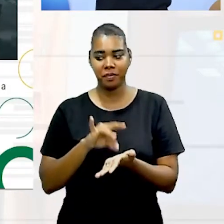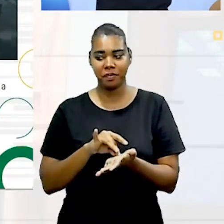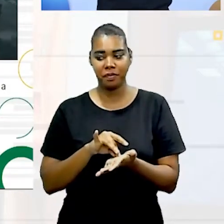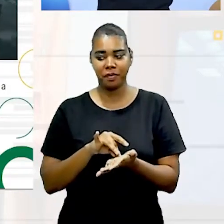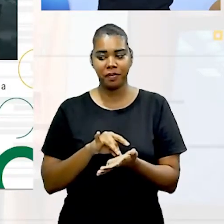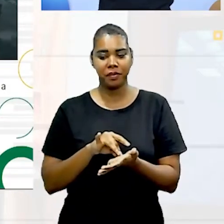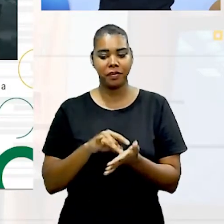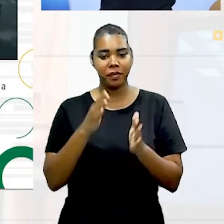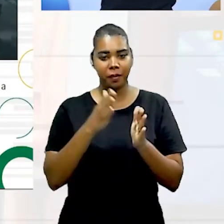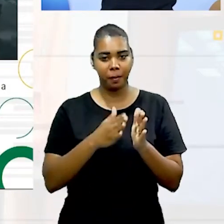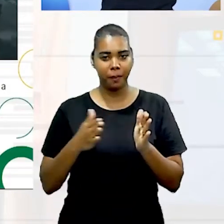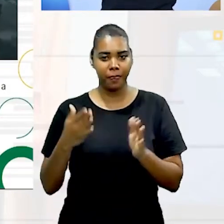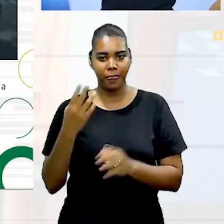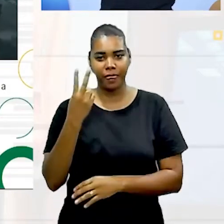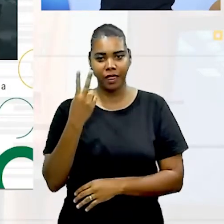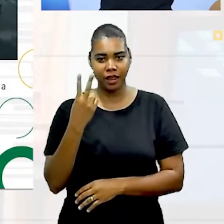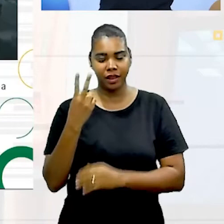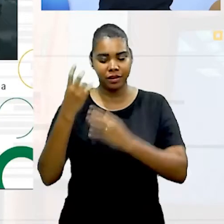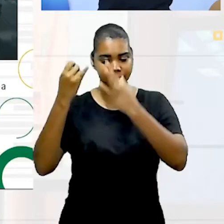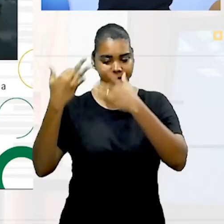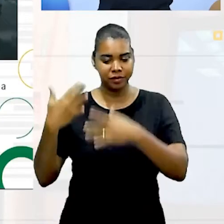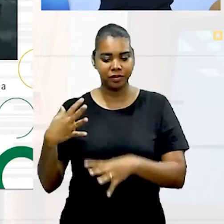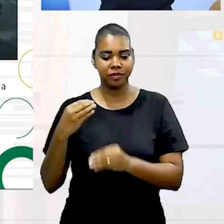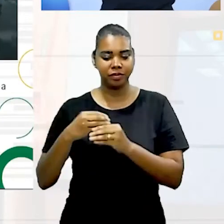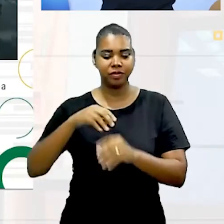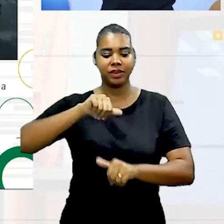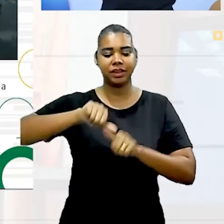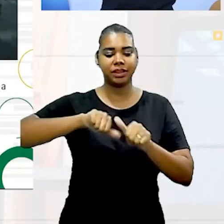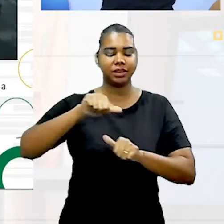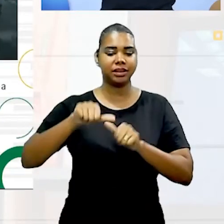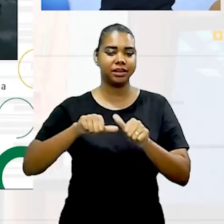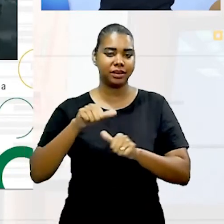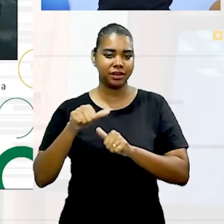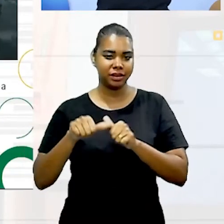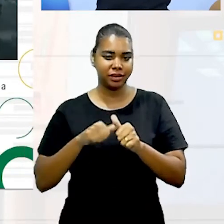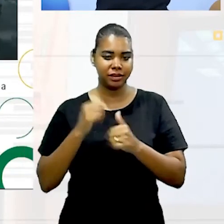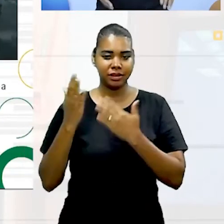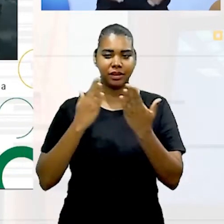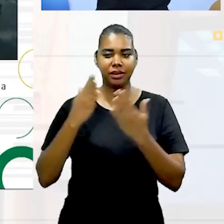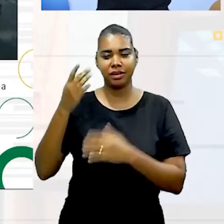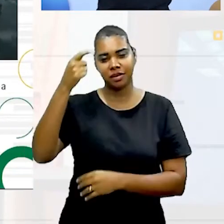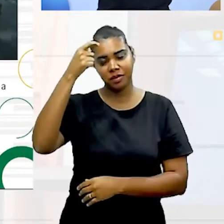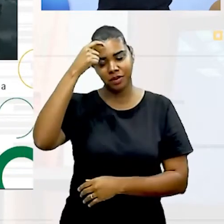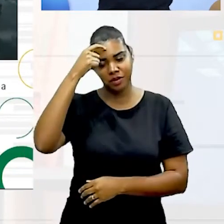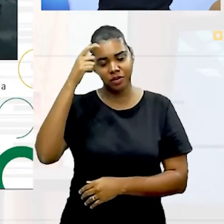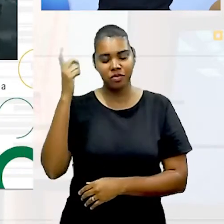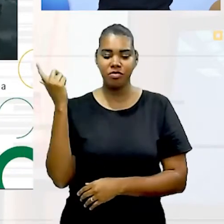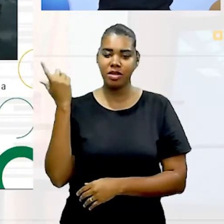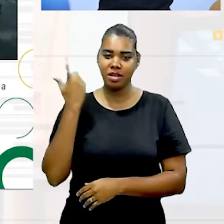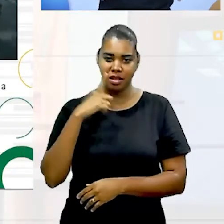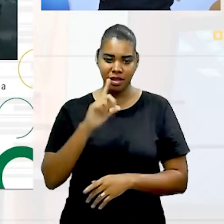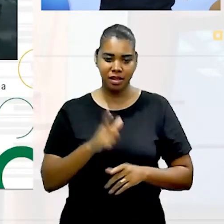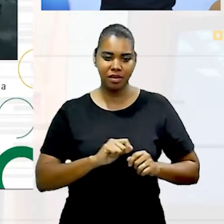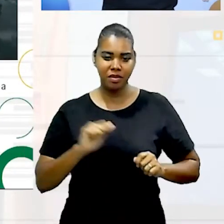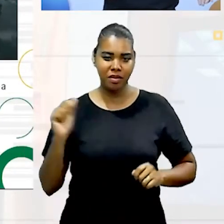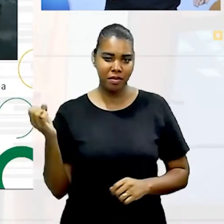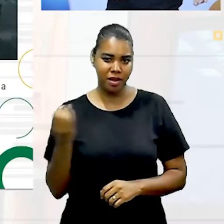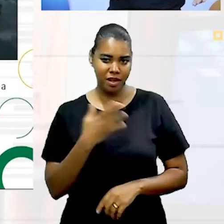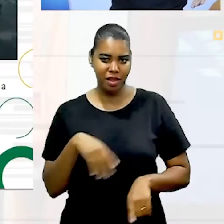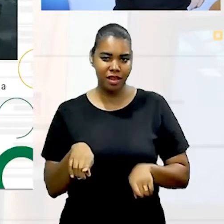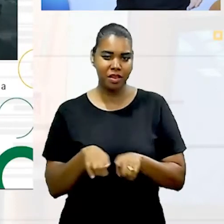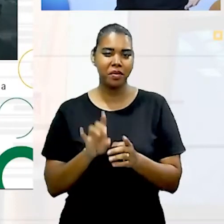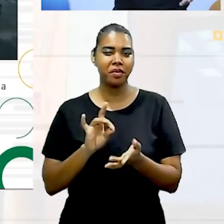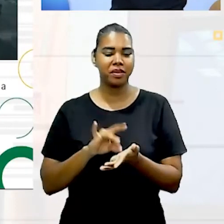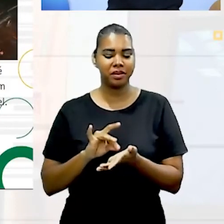duas partes, que seria a transformação física e a psicológica, porque ele ganha uma arma nova também nesse momento.